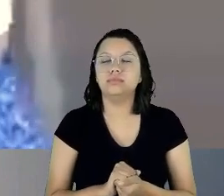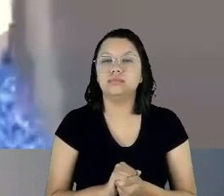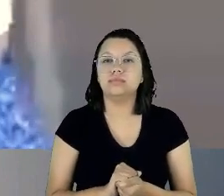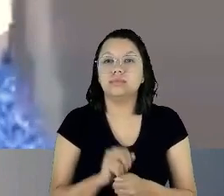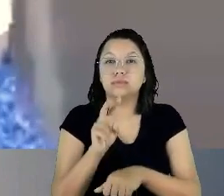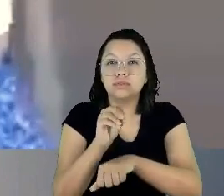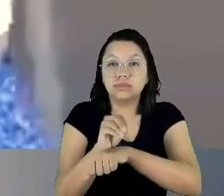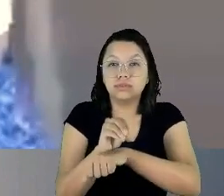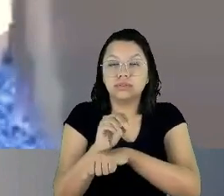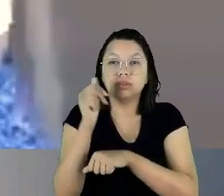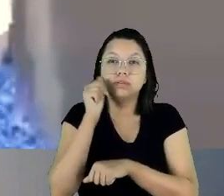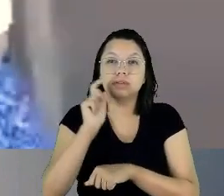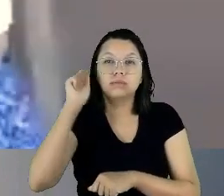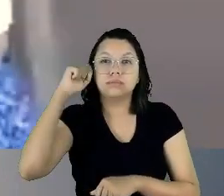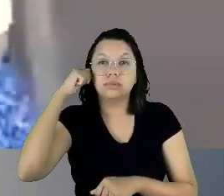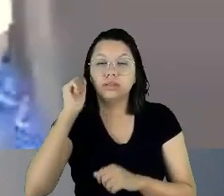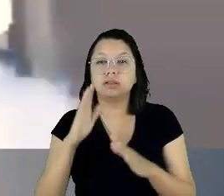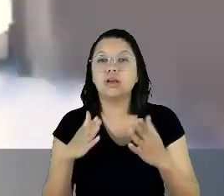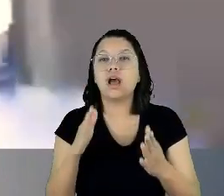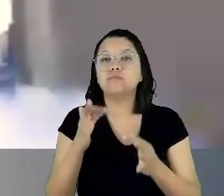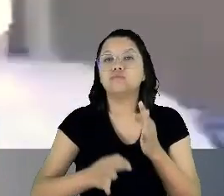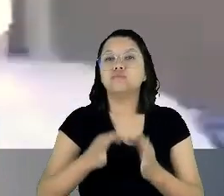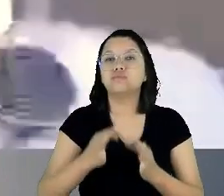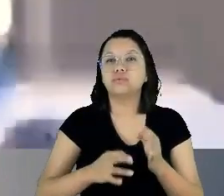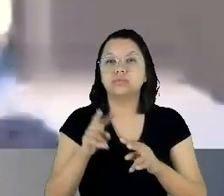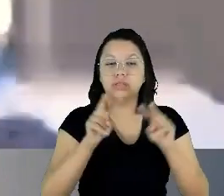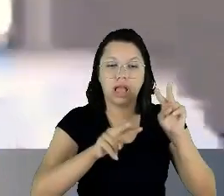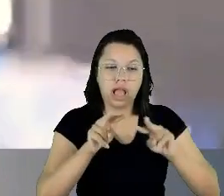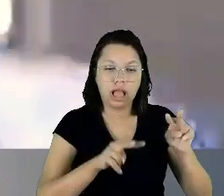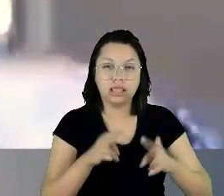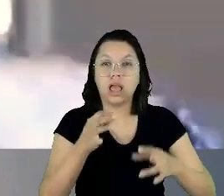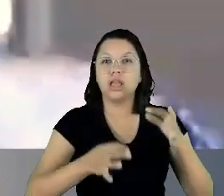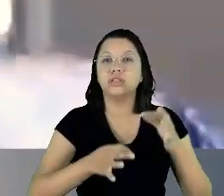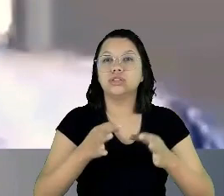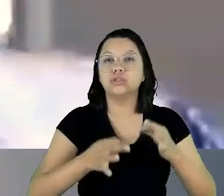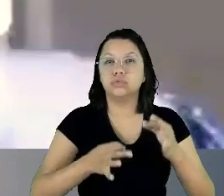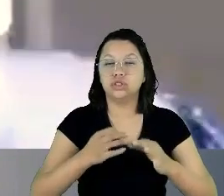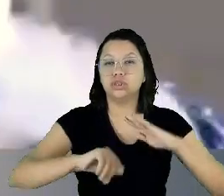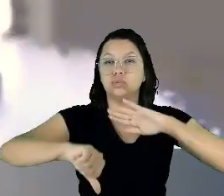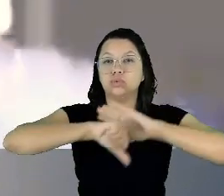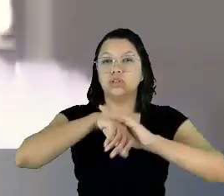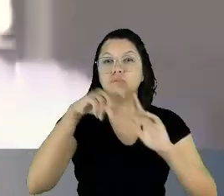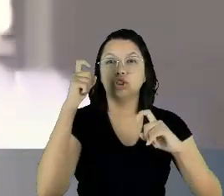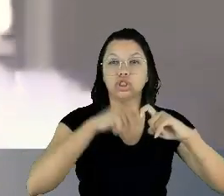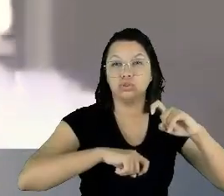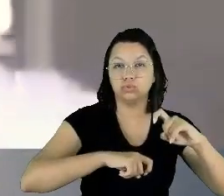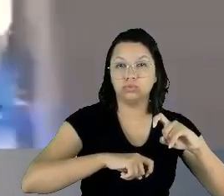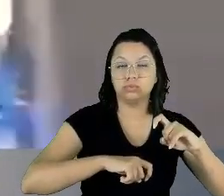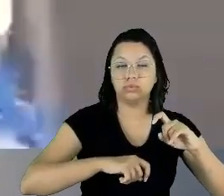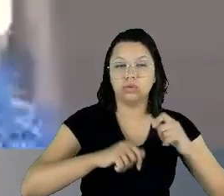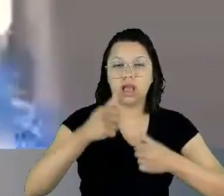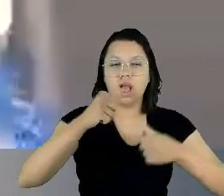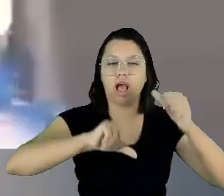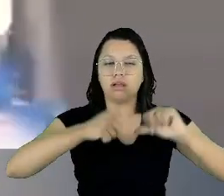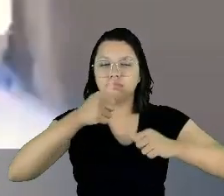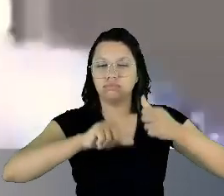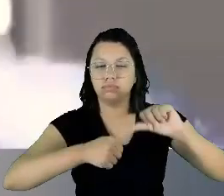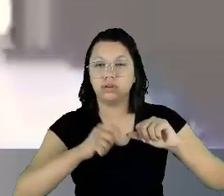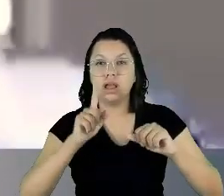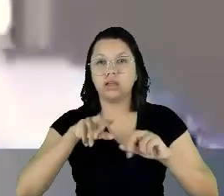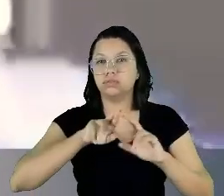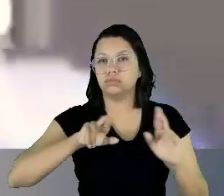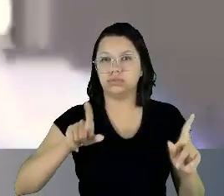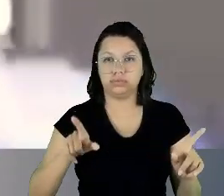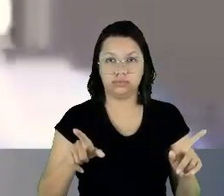escravidão, o tratamento da mulher negra quando do julgamento, da análise jurídica do crime de estupro, análise dos fatos,